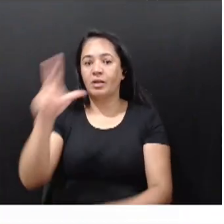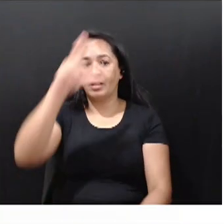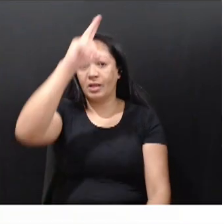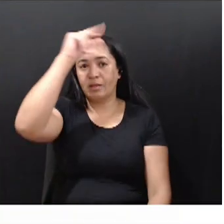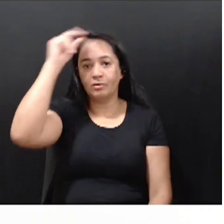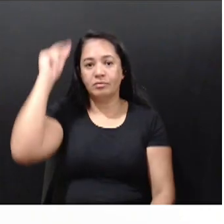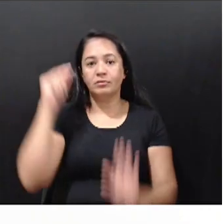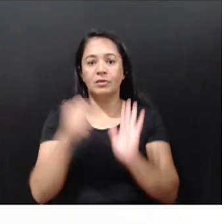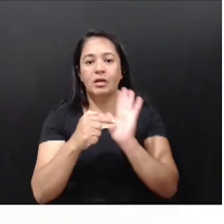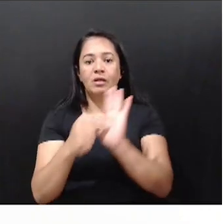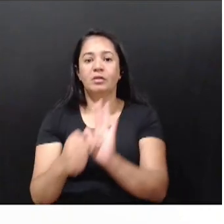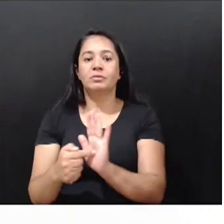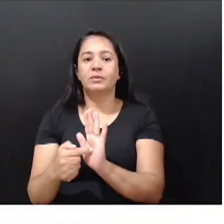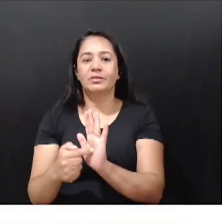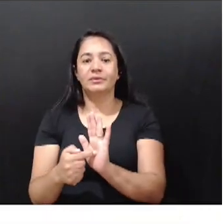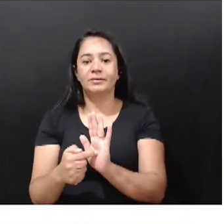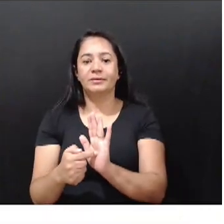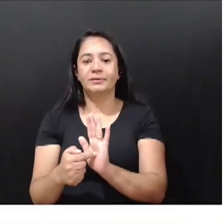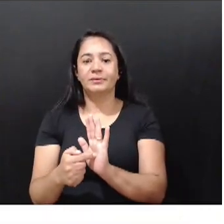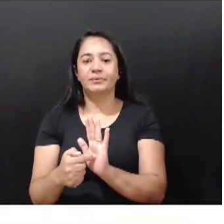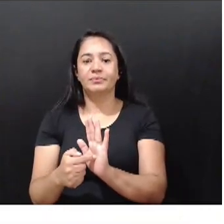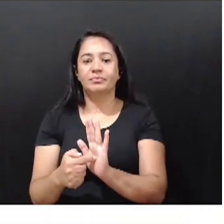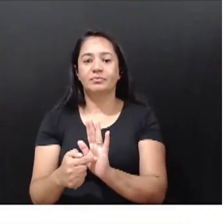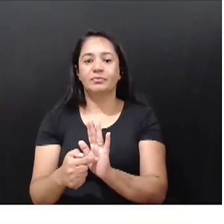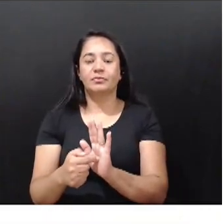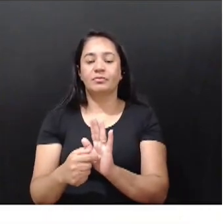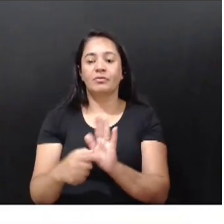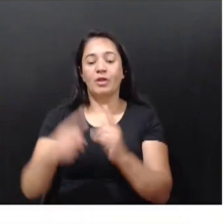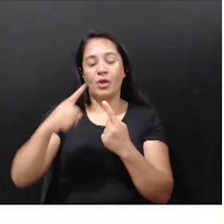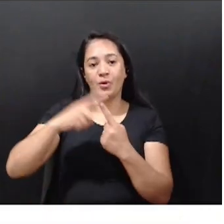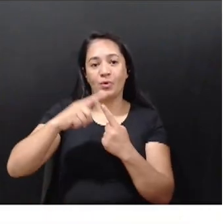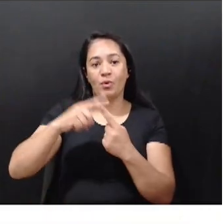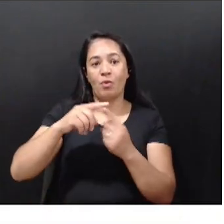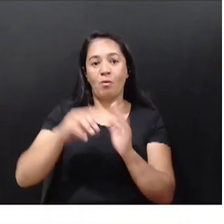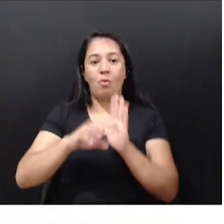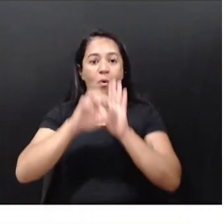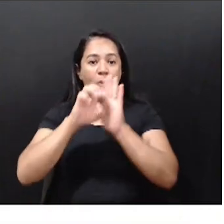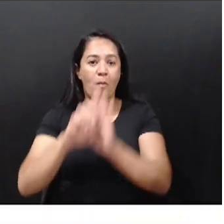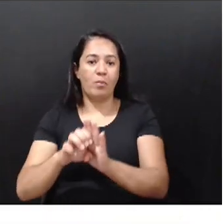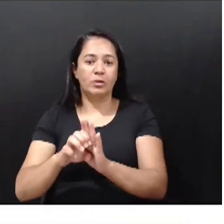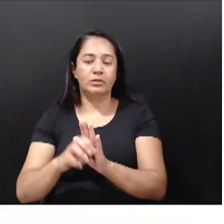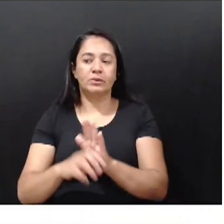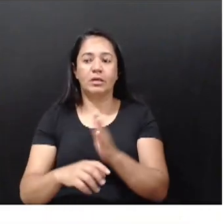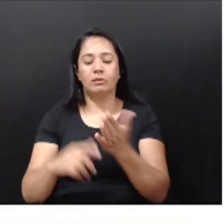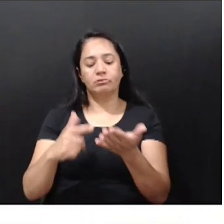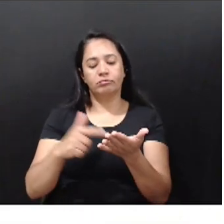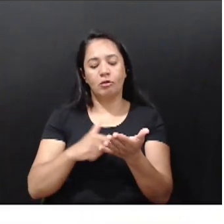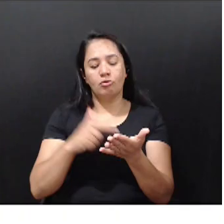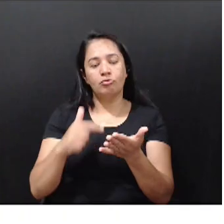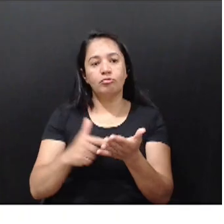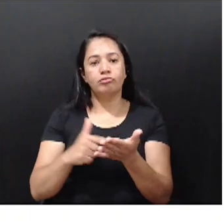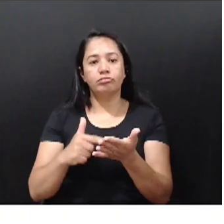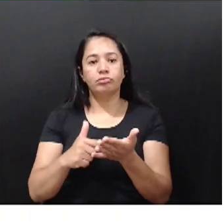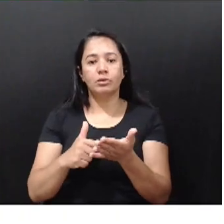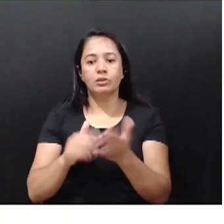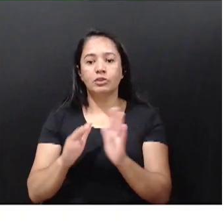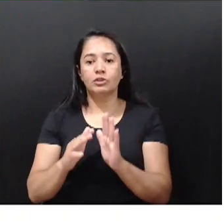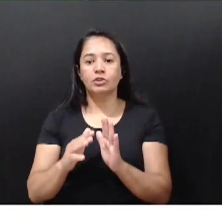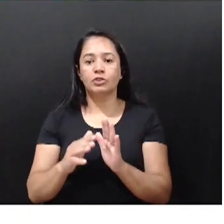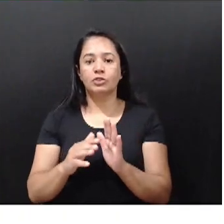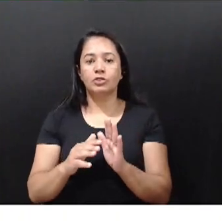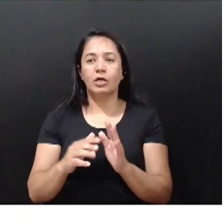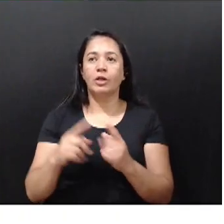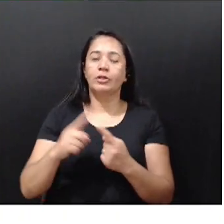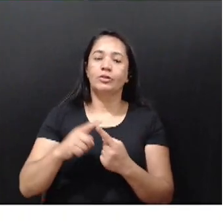Kátia esse protótipo, né, que são ali as telas, que era ali o esqueleto, digamos assim, desse